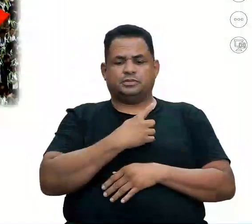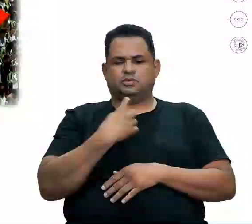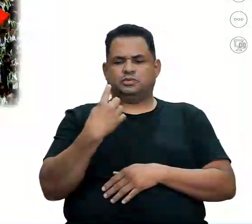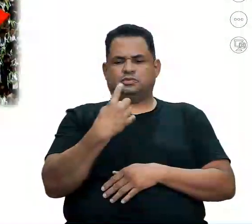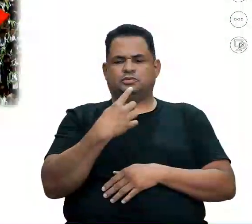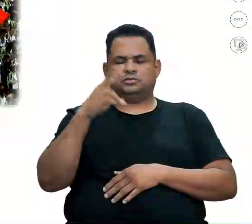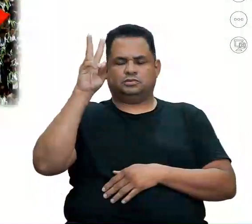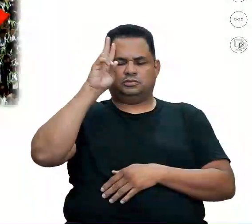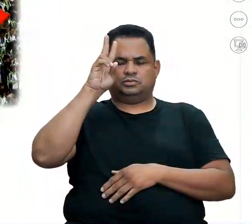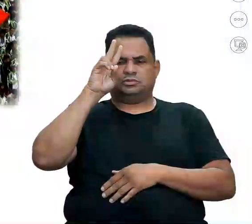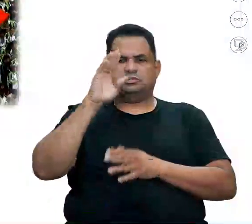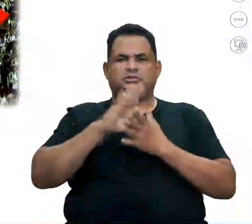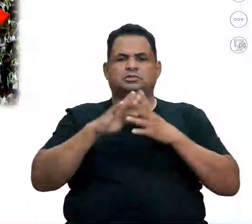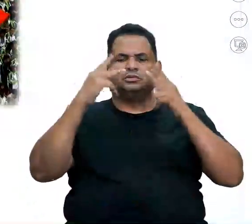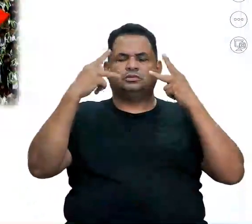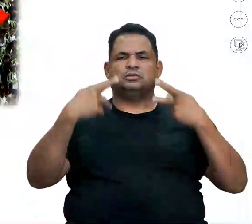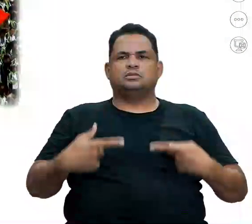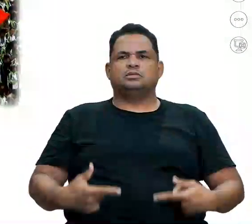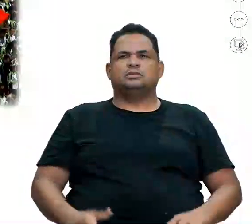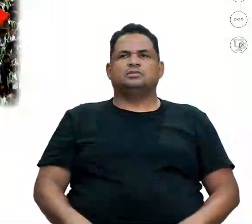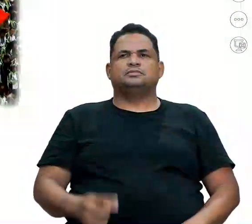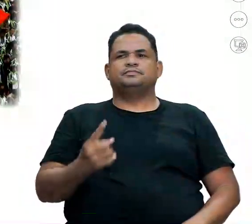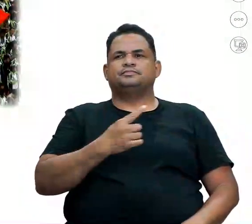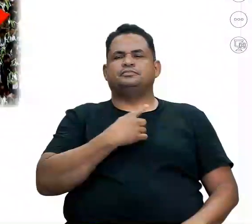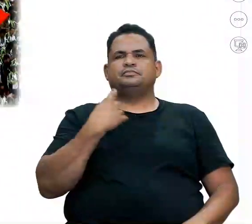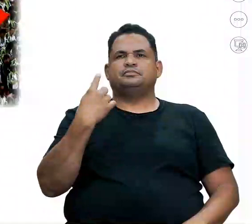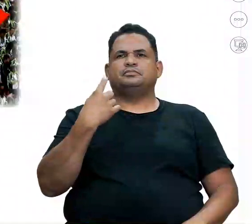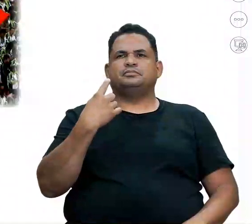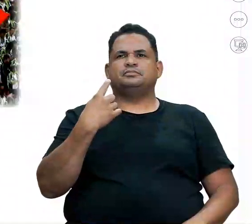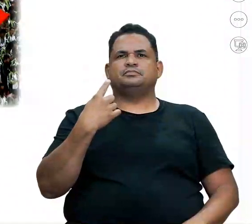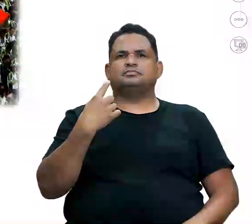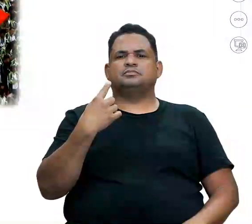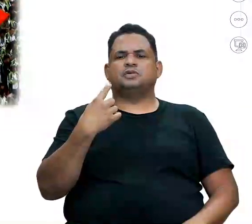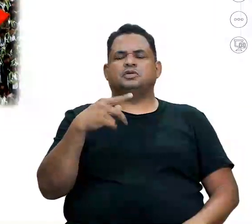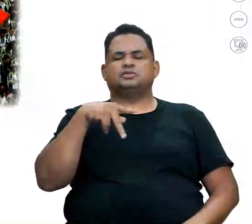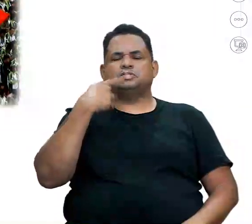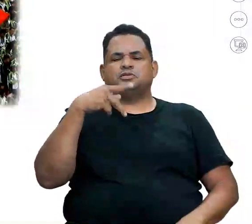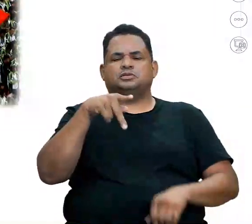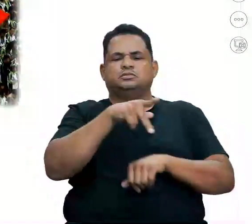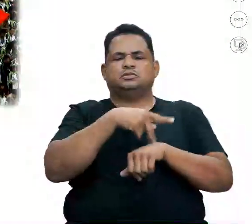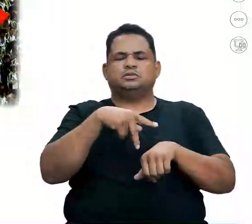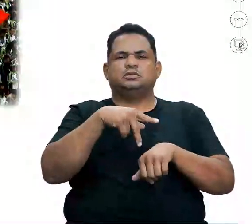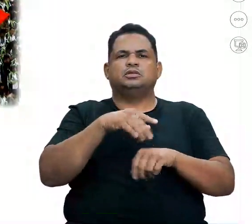história nossa da humanidade. Não é só do nosso país aqui, o Brasil, né?